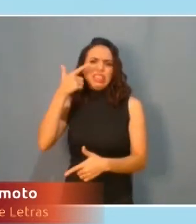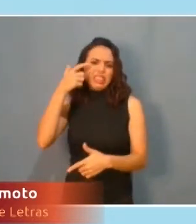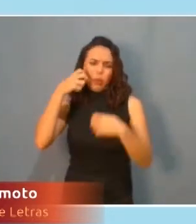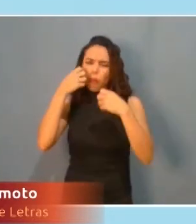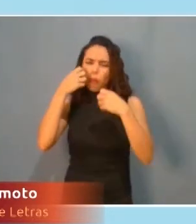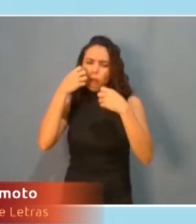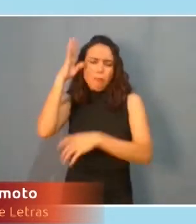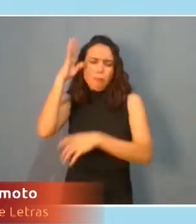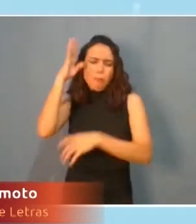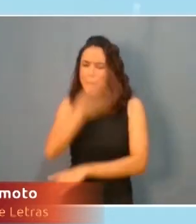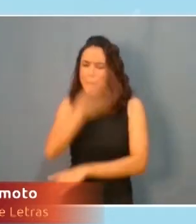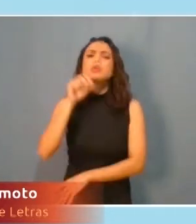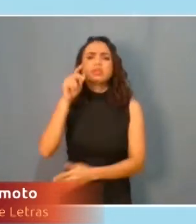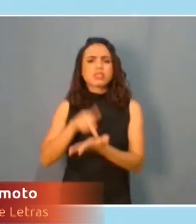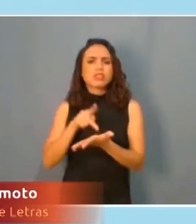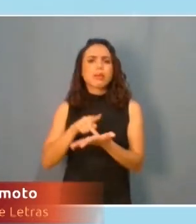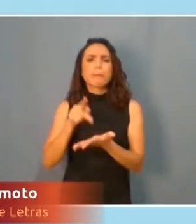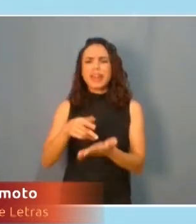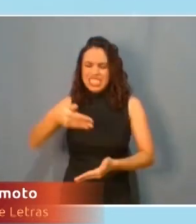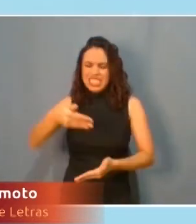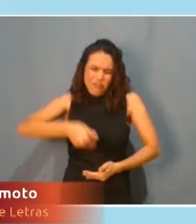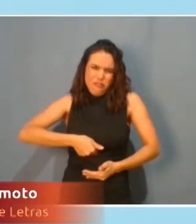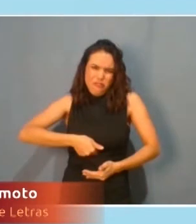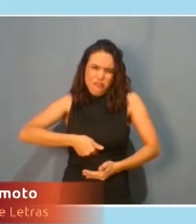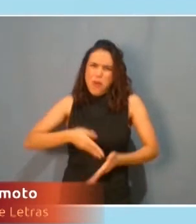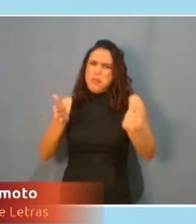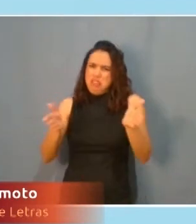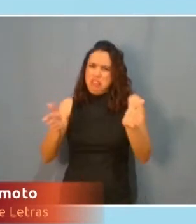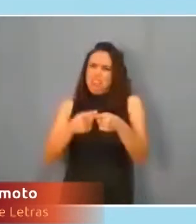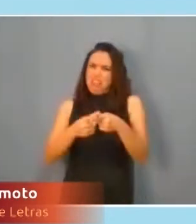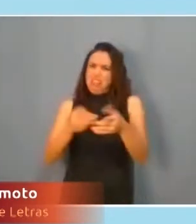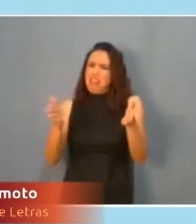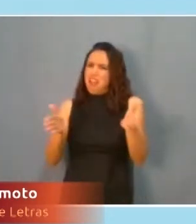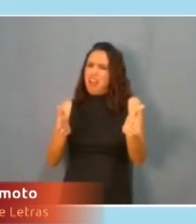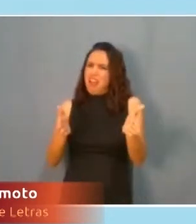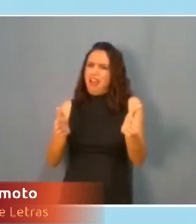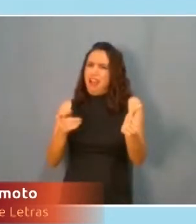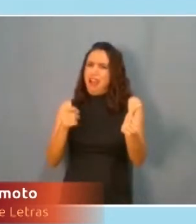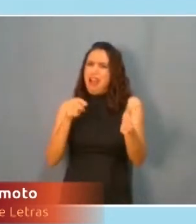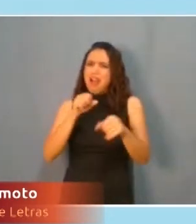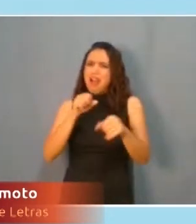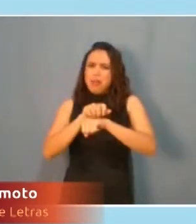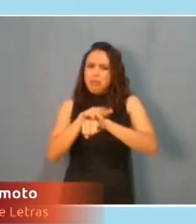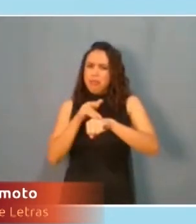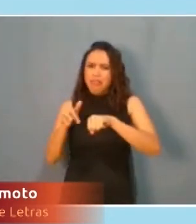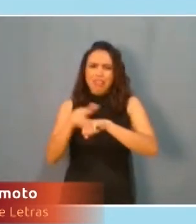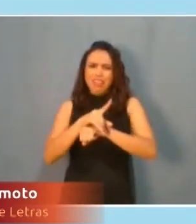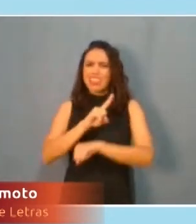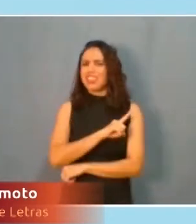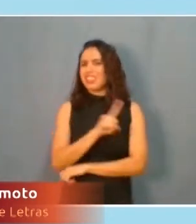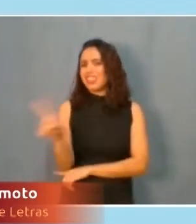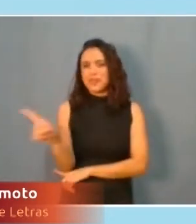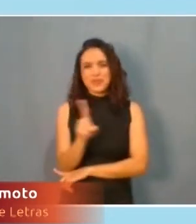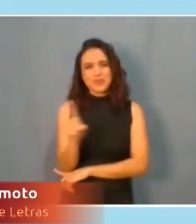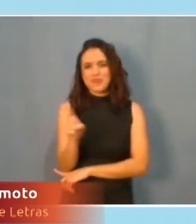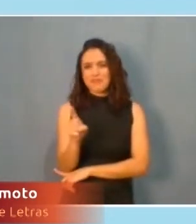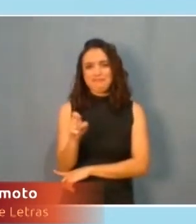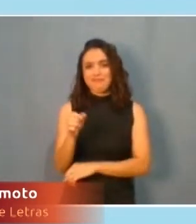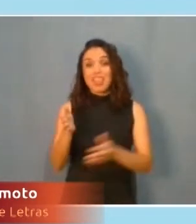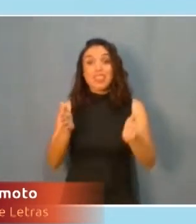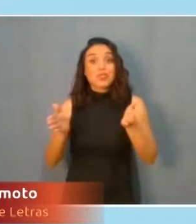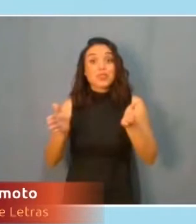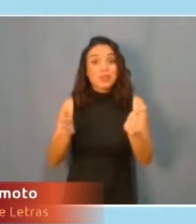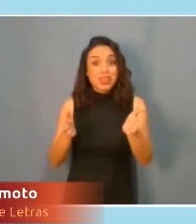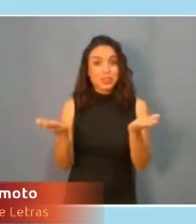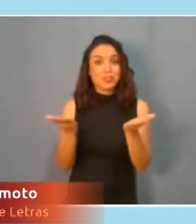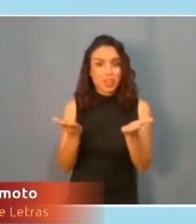fome não dá para colocar, né, no colo da pandemia. A pandemia apenas acelerou o processo. Ou seja, ela veio...